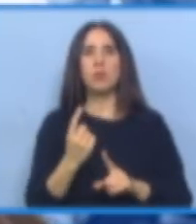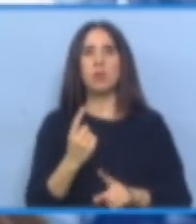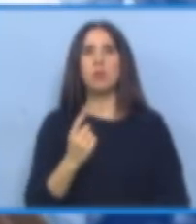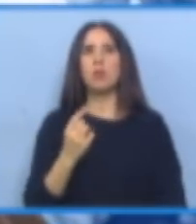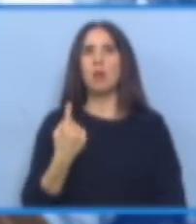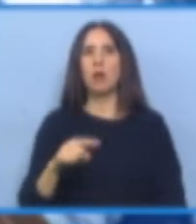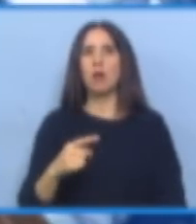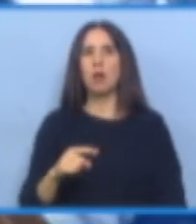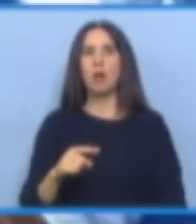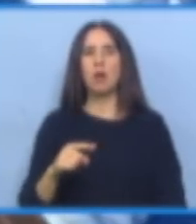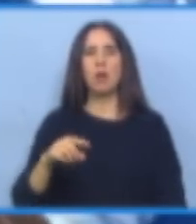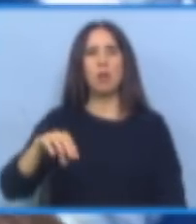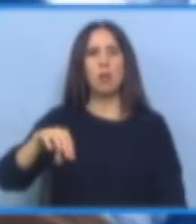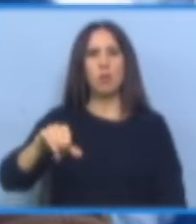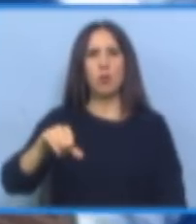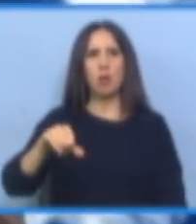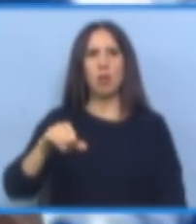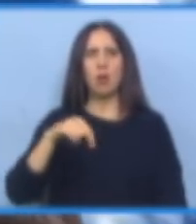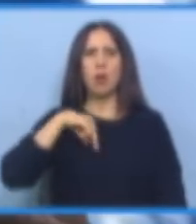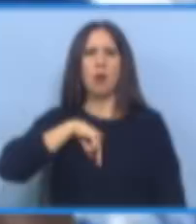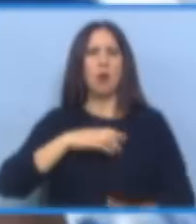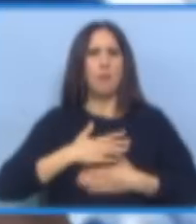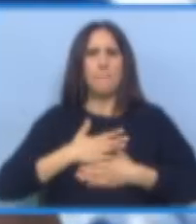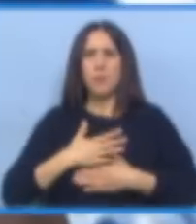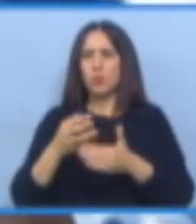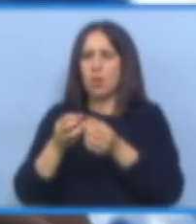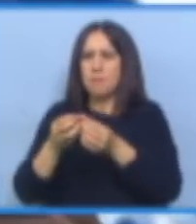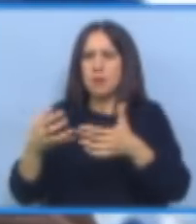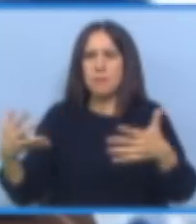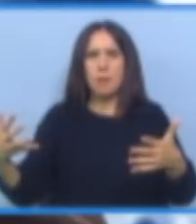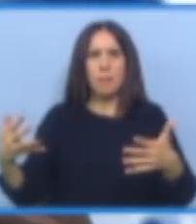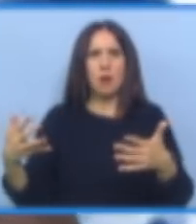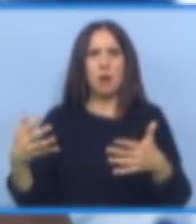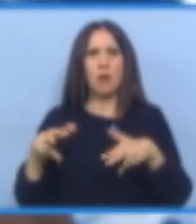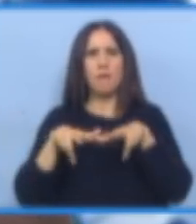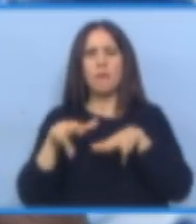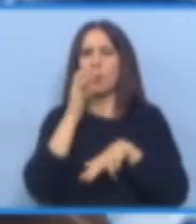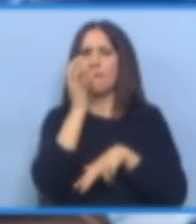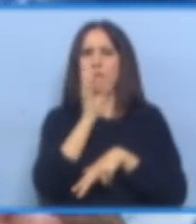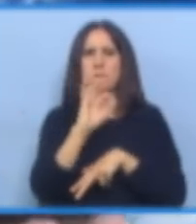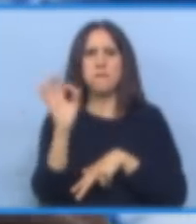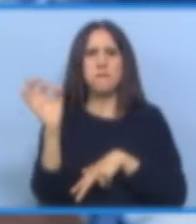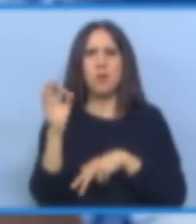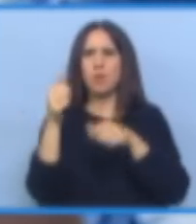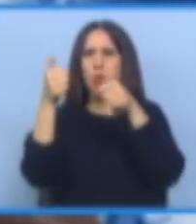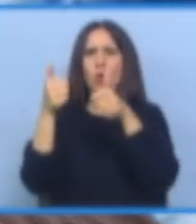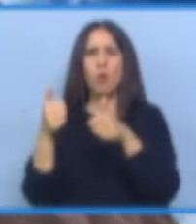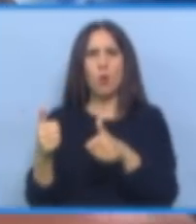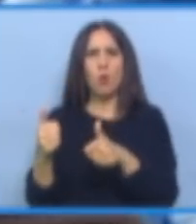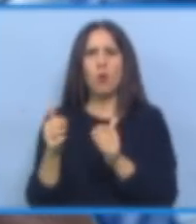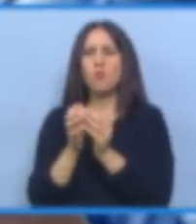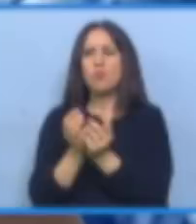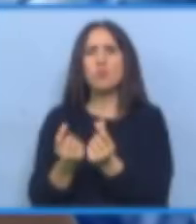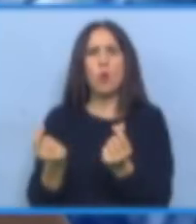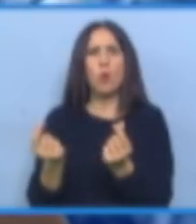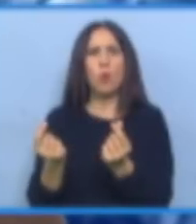lugares onde há uma pastoral vocacional absolutamente extraordinária. Vídeos maravilhosos, cartazes,